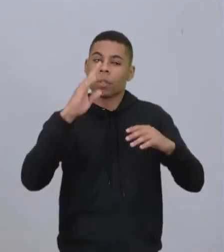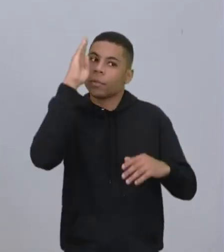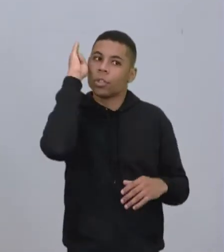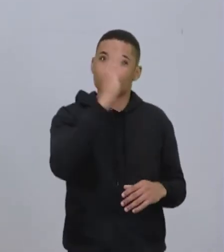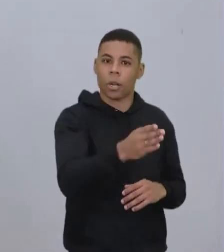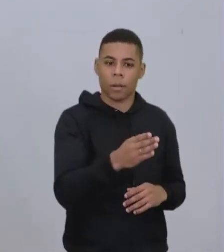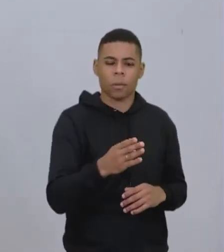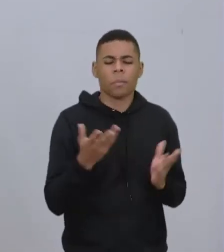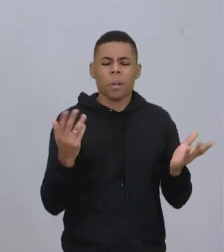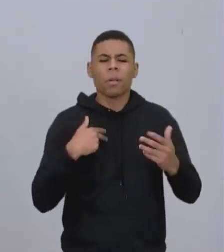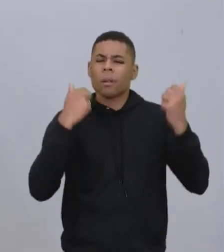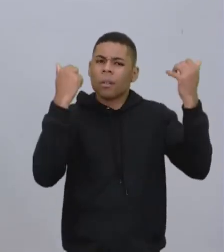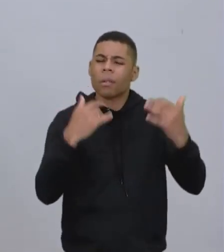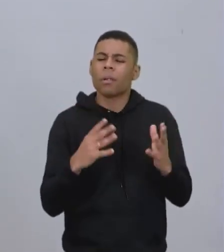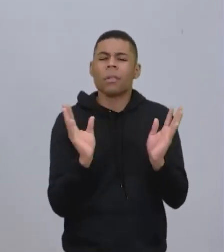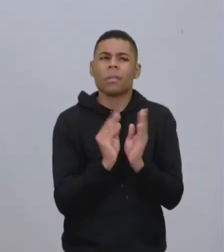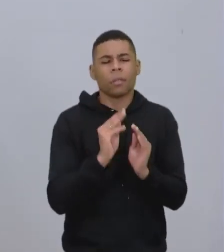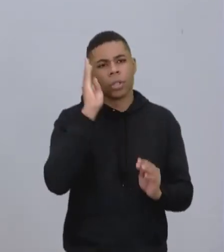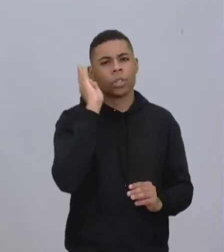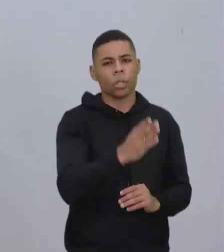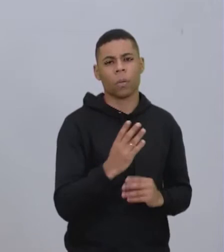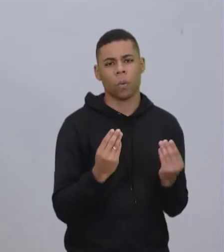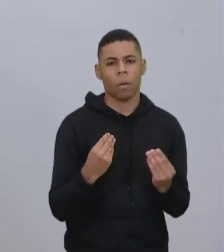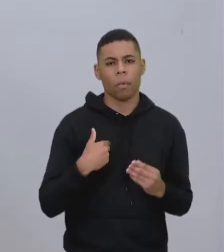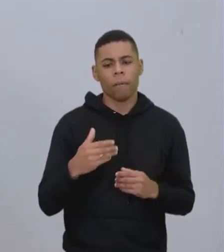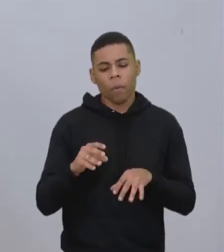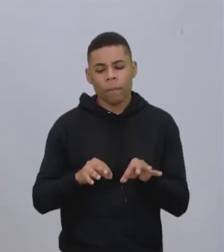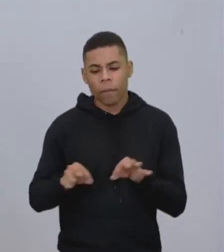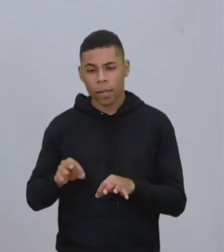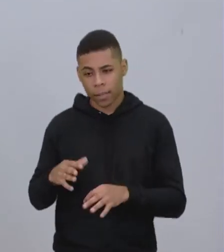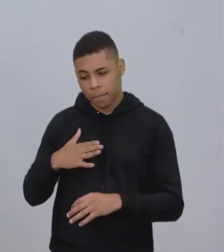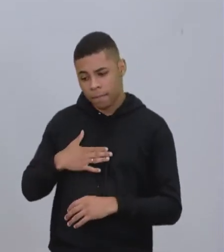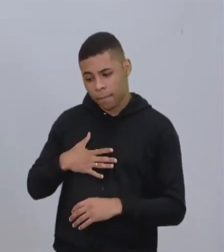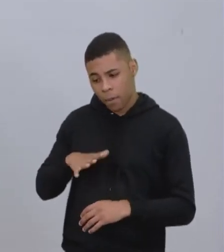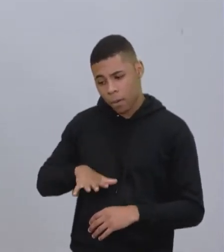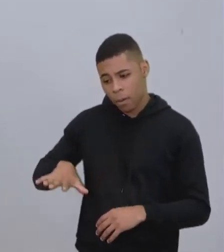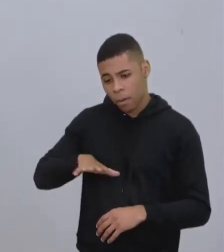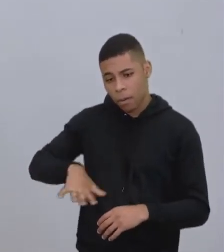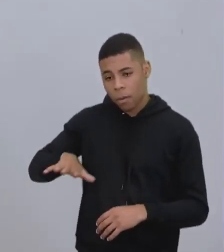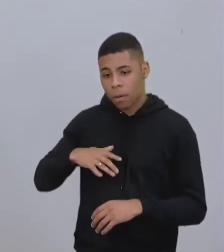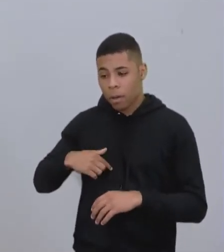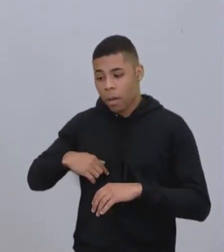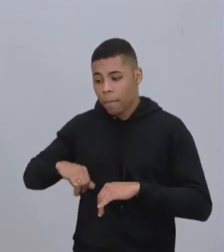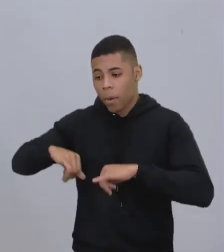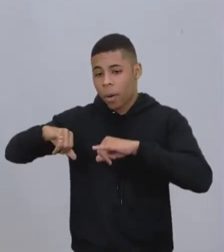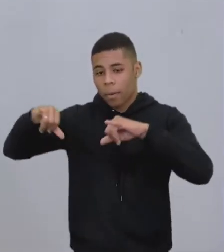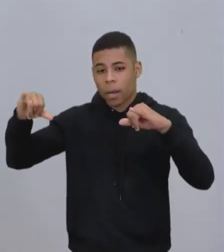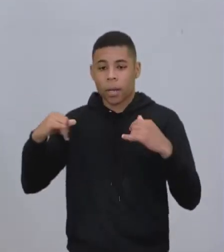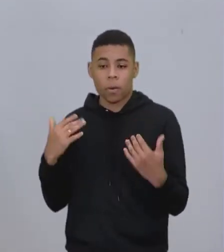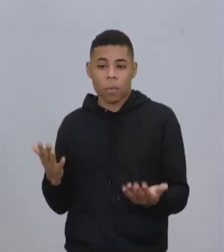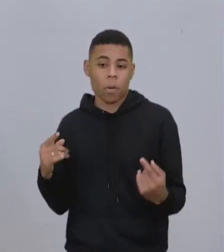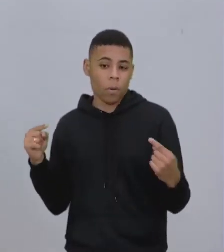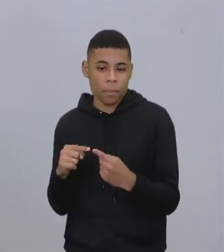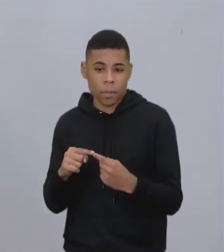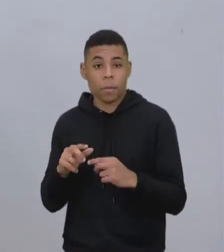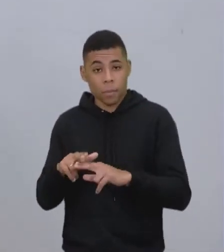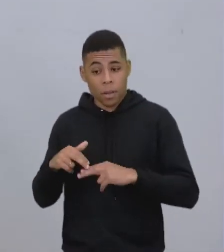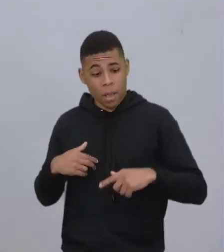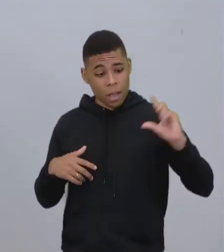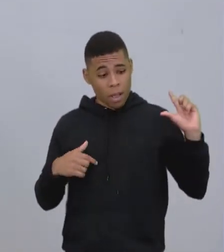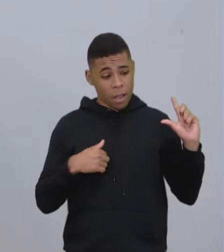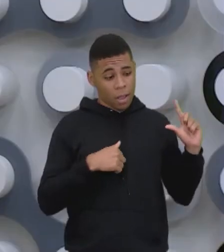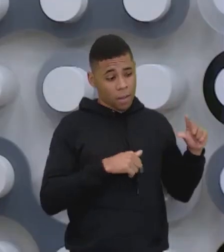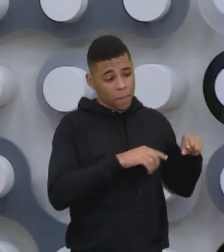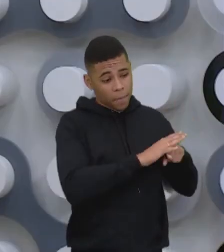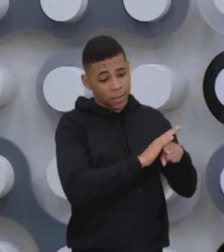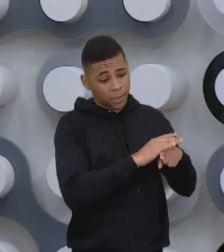surgiu essa retórica, como é que eu vou desenvolver isso dentro da minha propaganda. Sim. Então eu tenho um processo de pesquisa, que é o que a gente